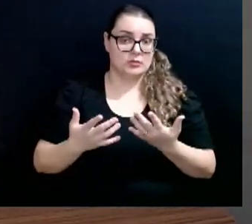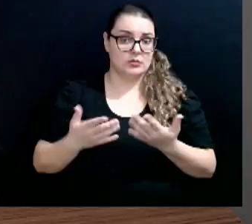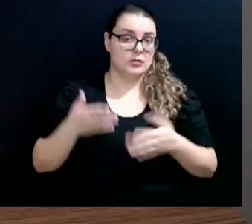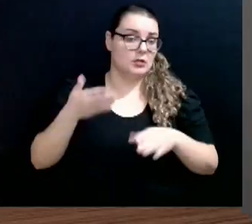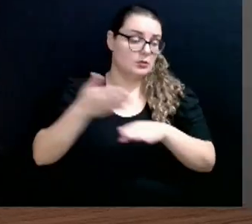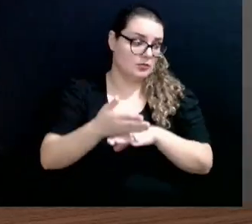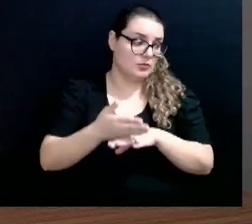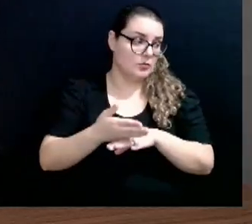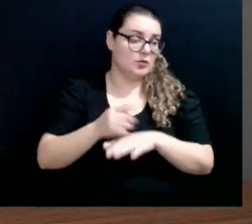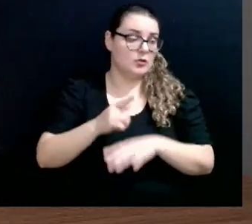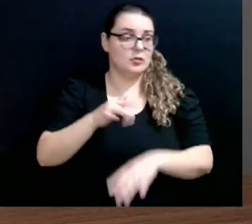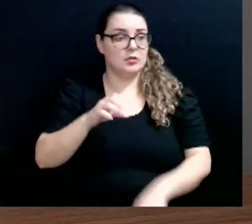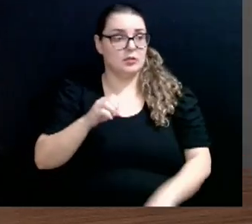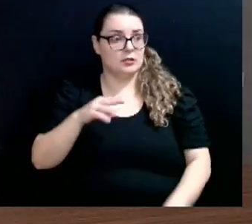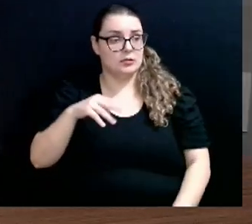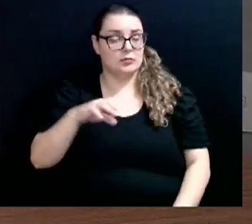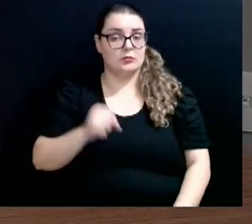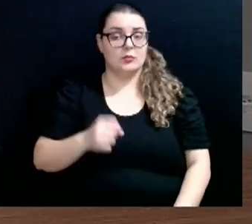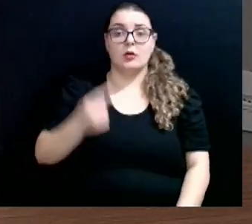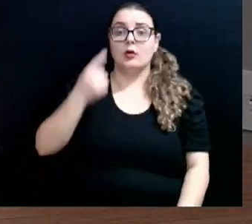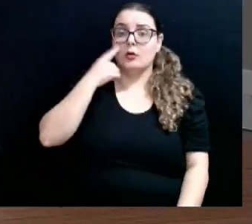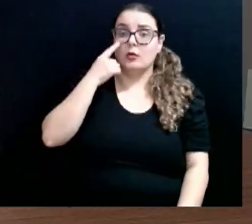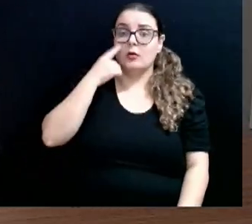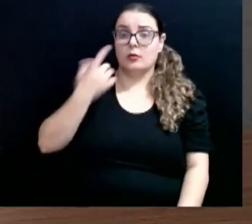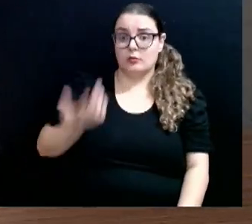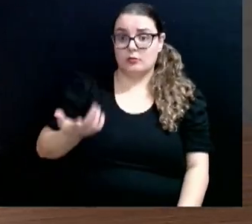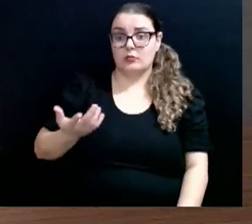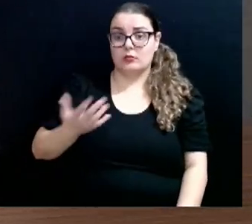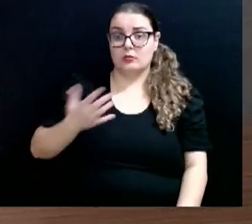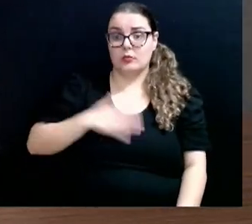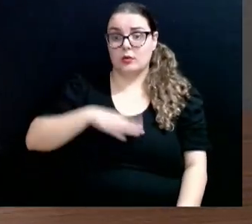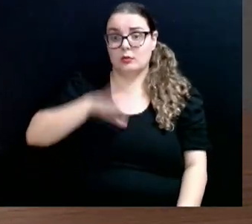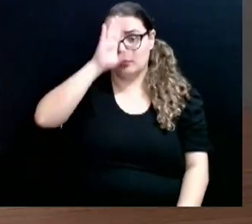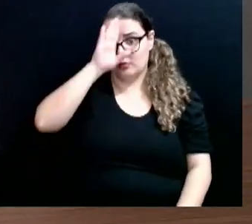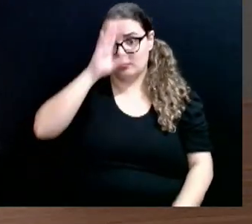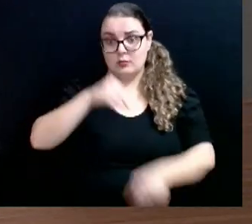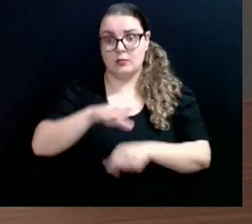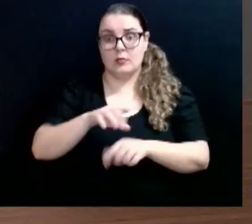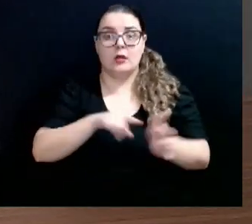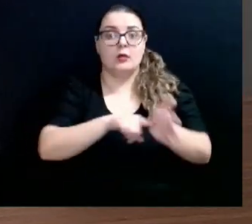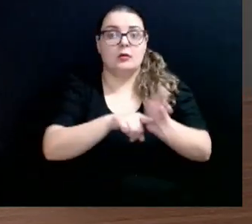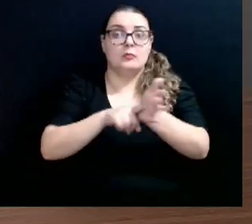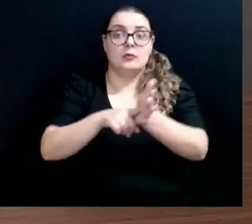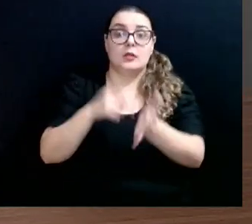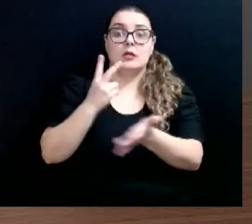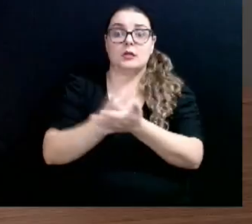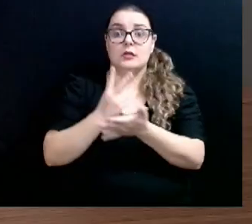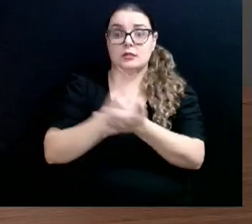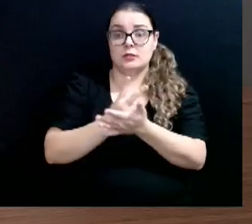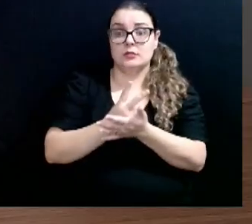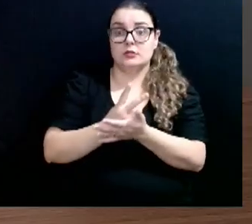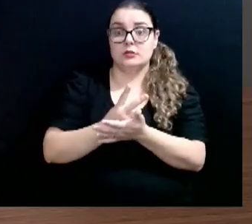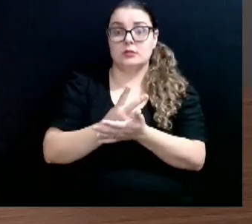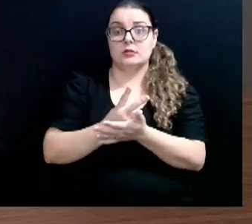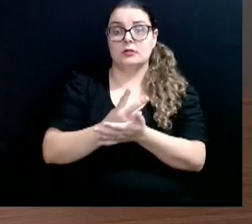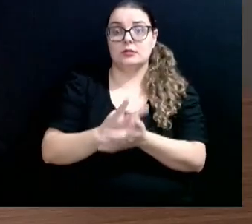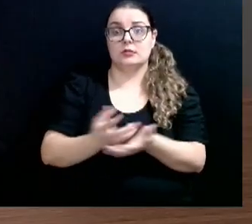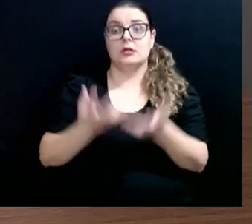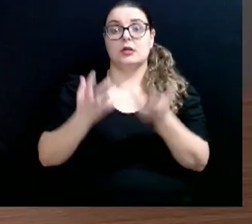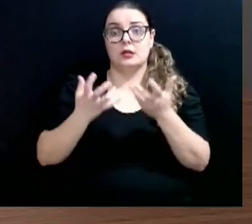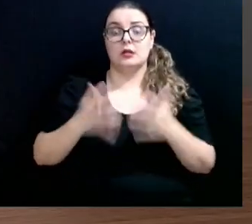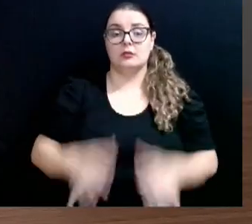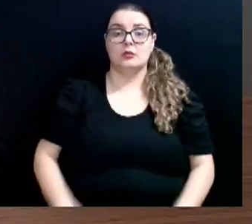leilões de bens? Olha, a minha principal dica para vocês é pesquisar sempre. Eu quero deixar aqui